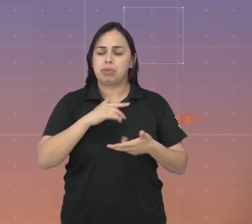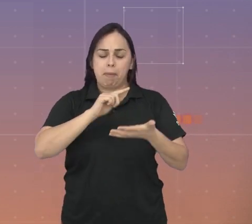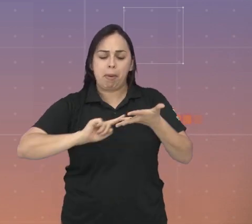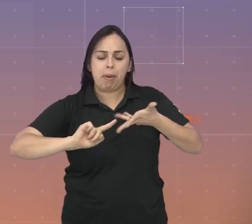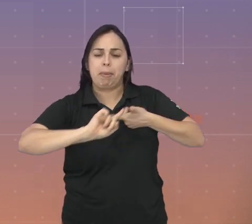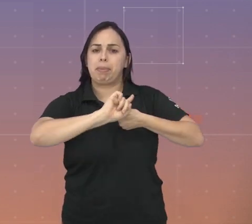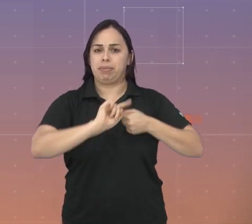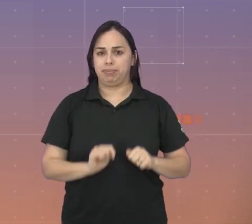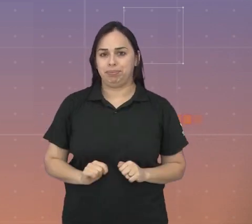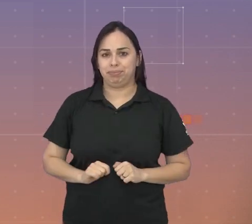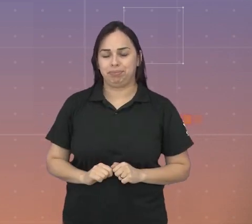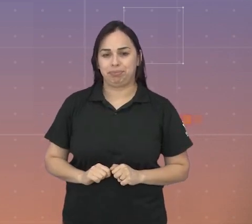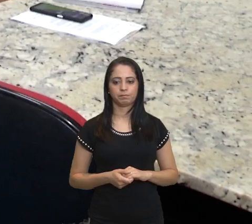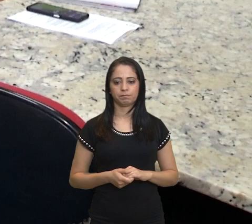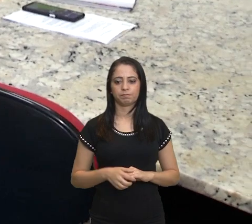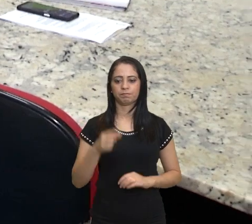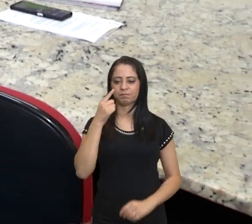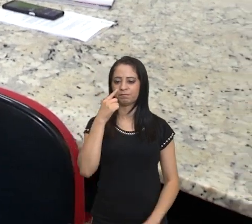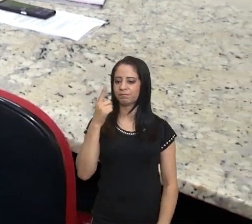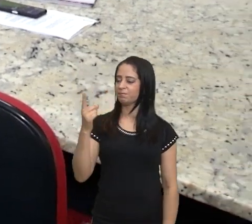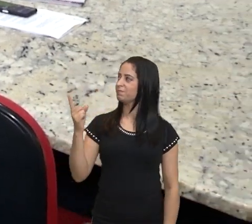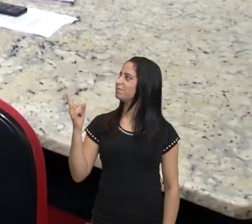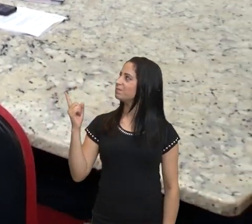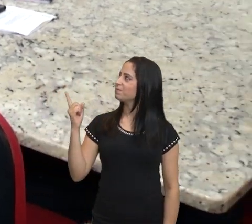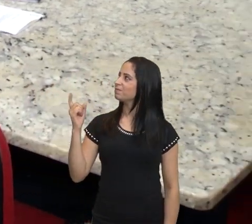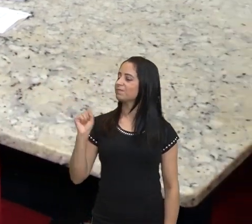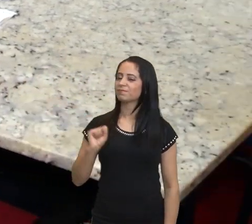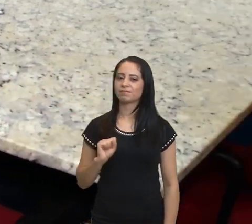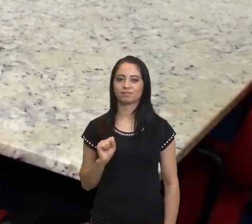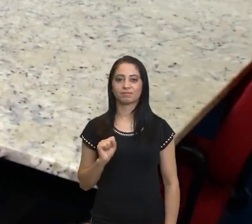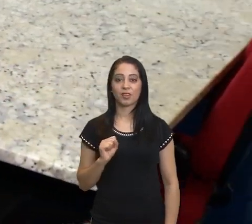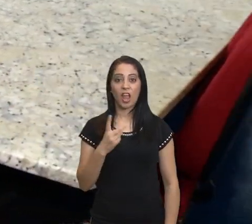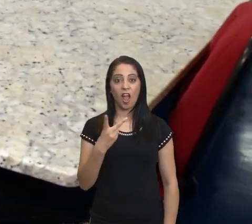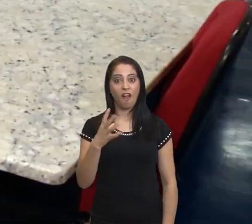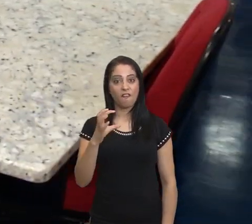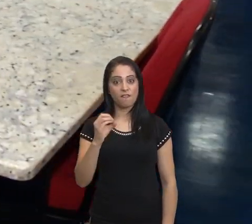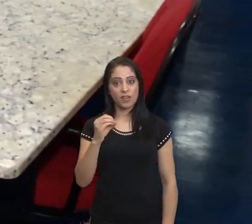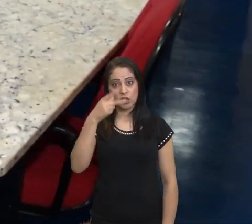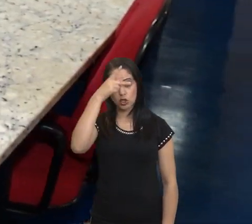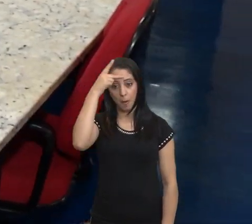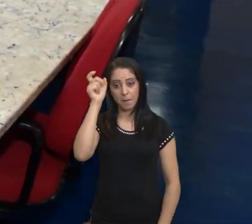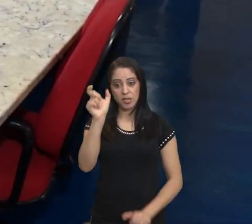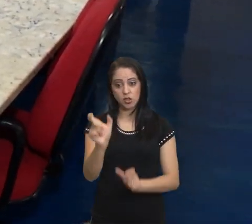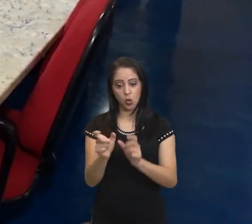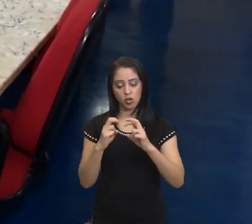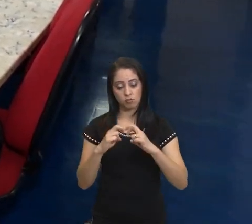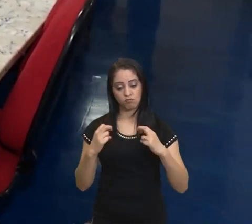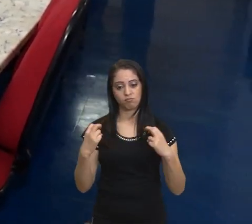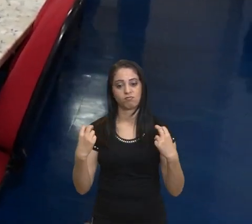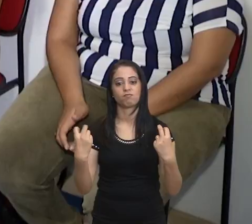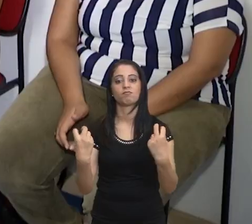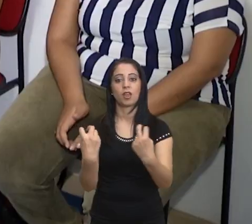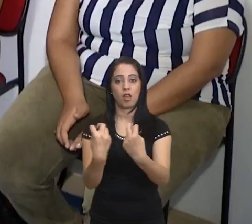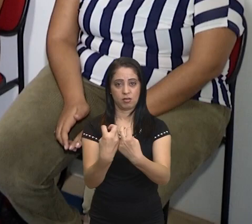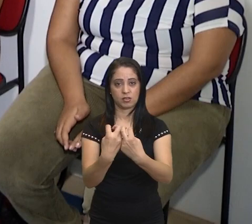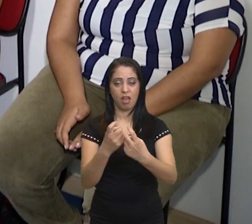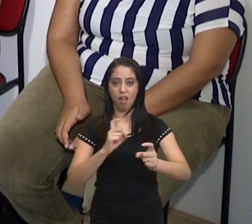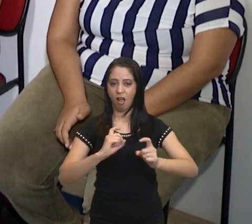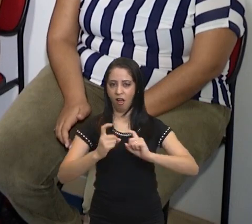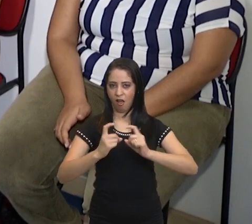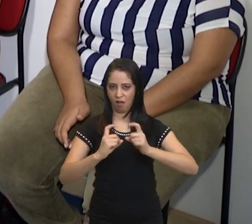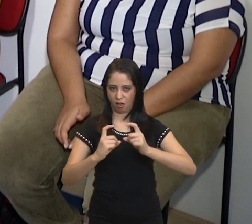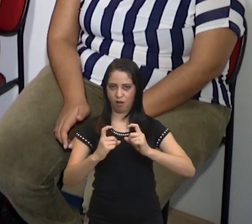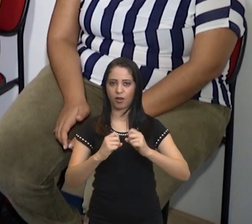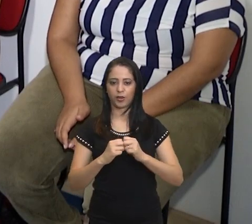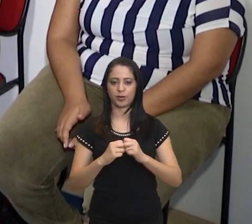e reivindicações. Cerca de 20 pessoas com e sem deficiência visual se reuniram na Câmara